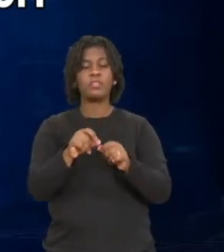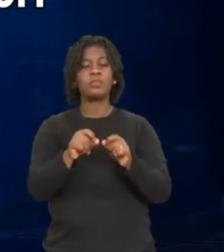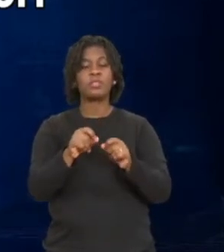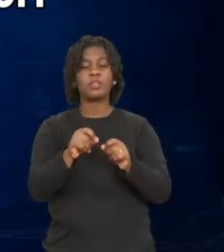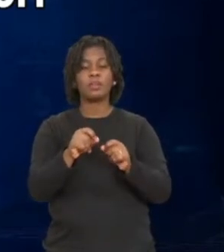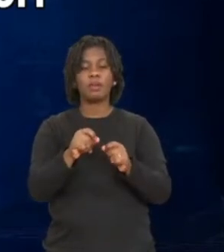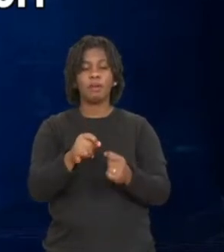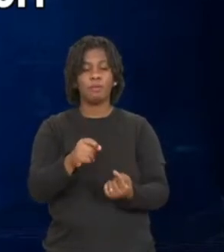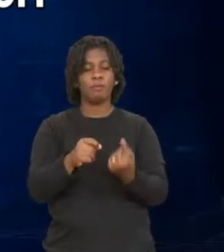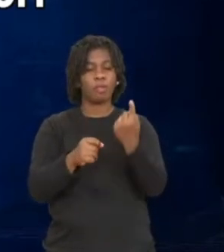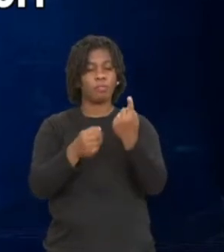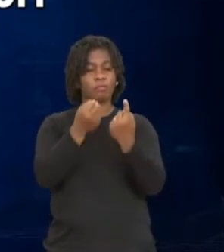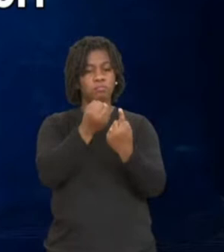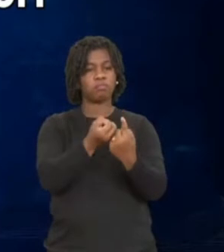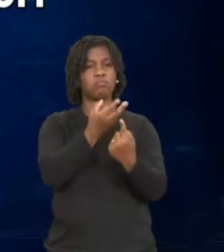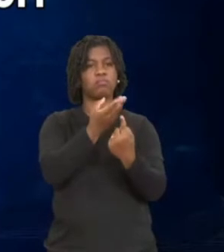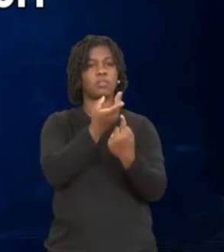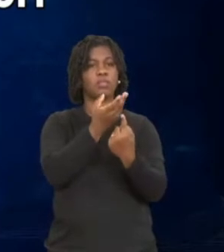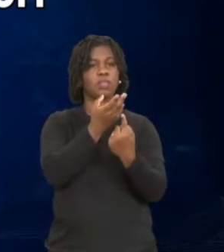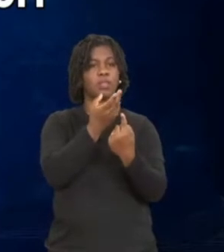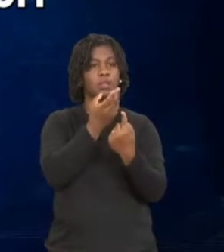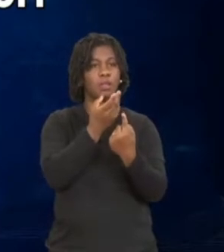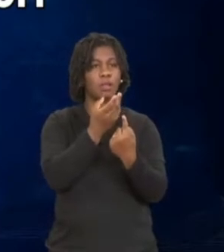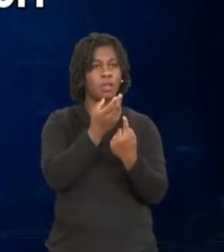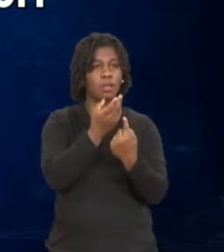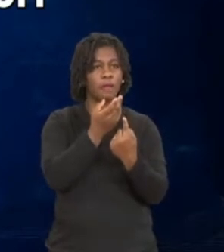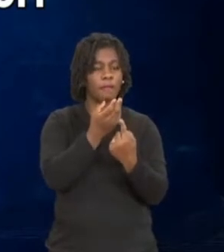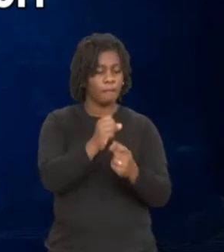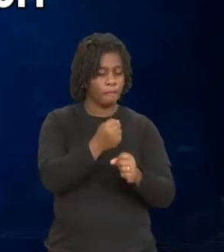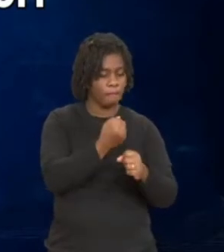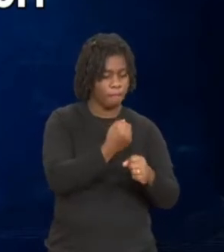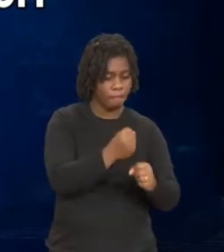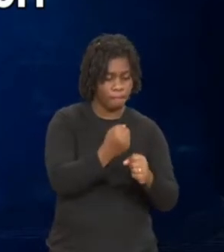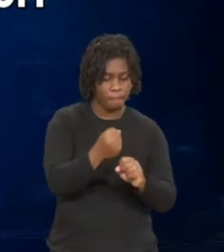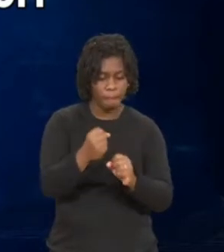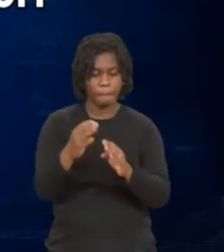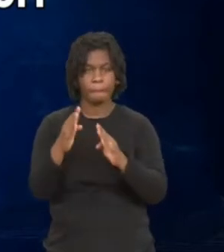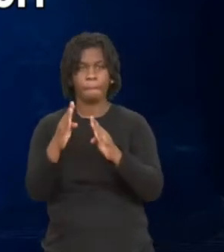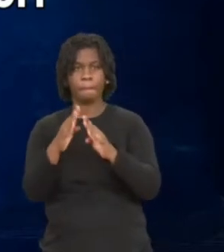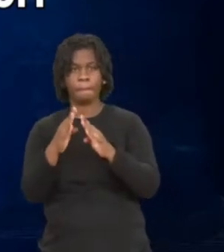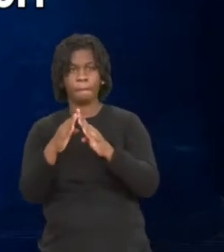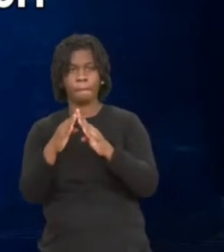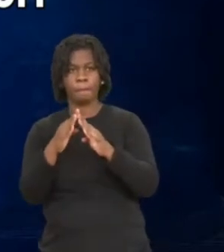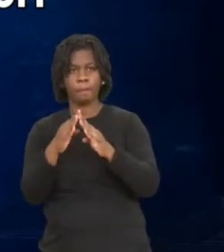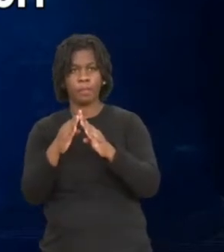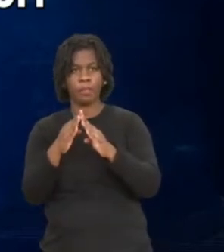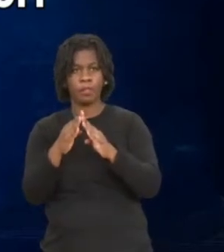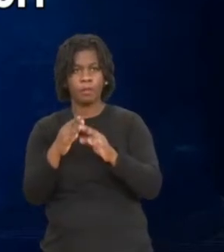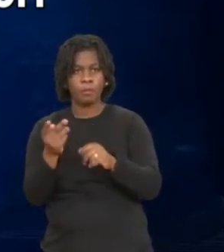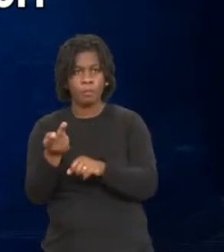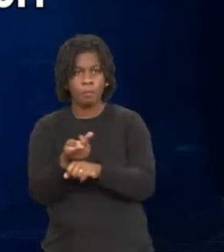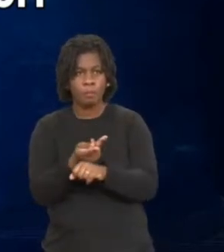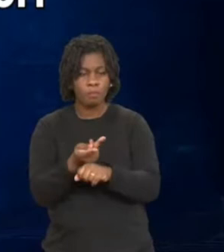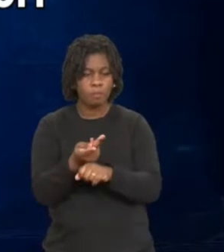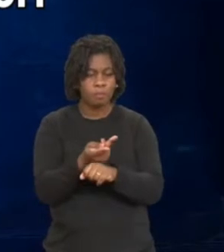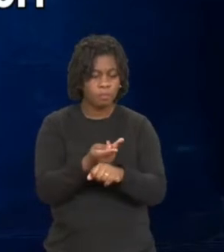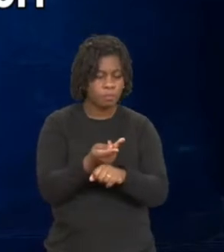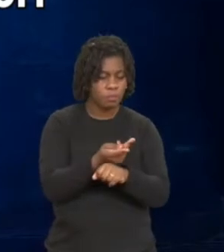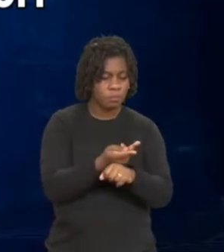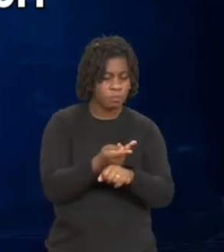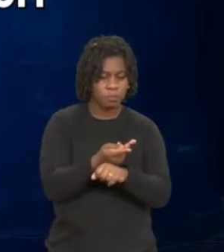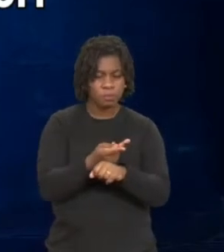candeia e faz o quê? E varre a casa e busca